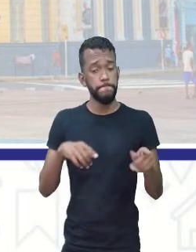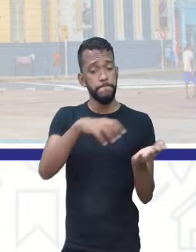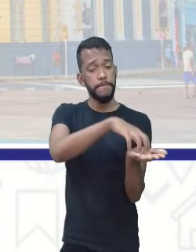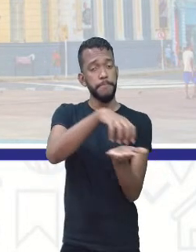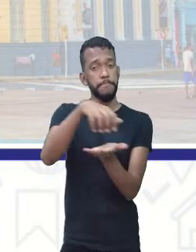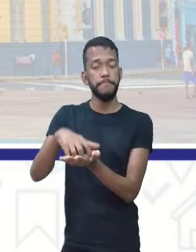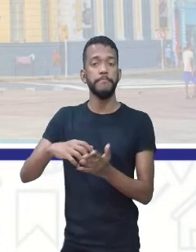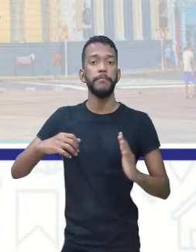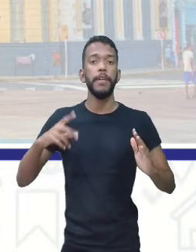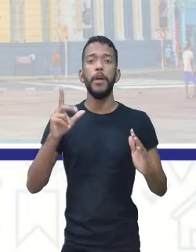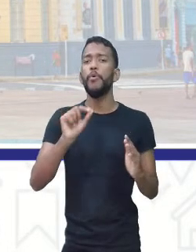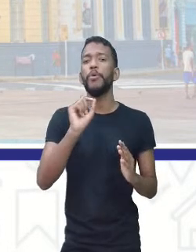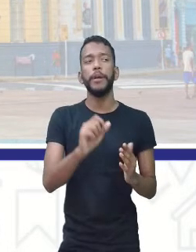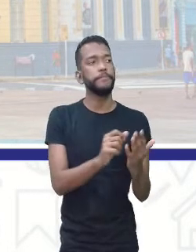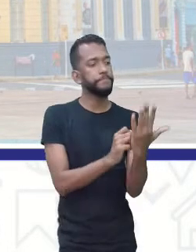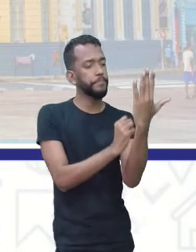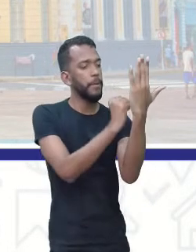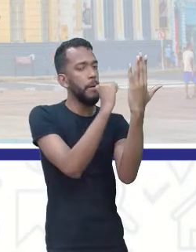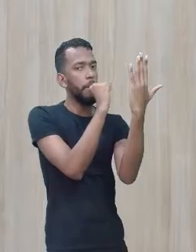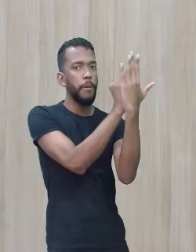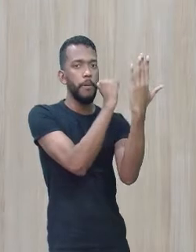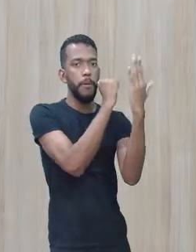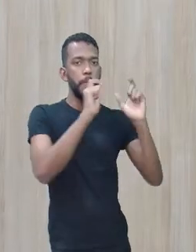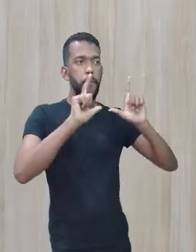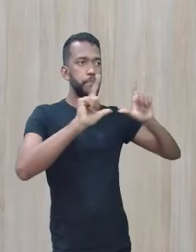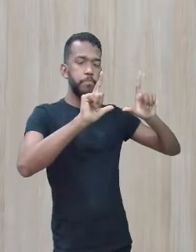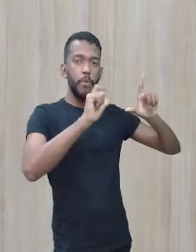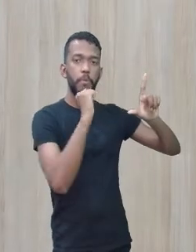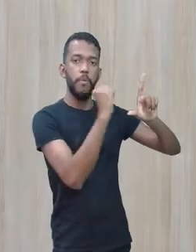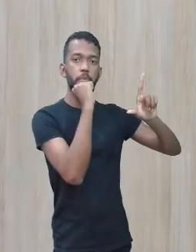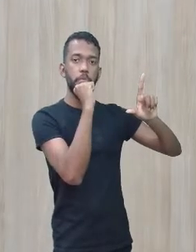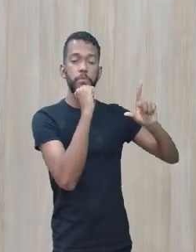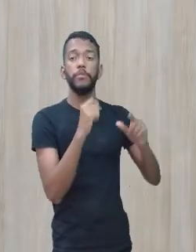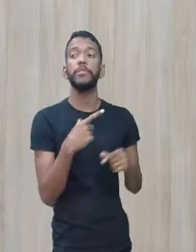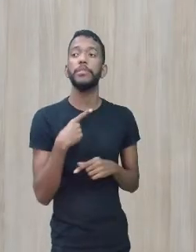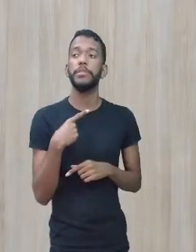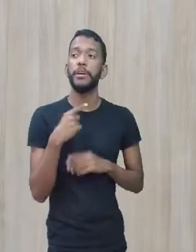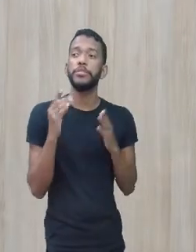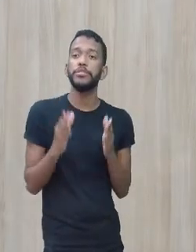pelo tombamento. O que é o tombamento? Você tem um determinado